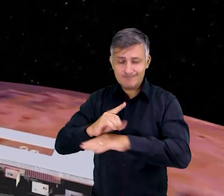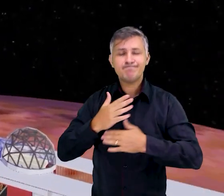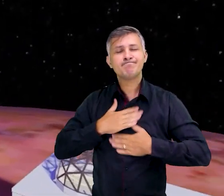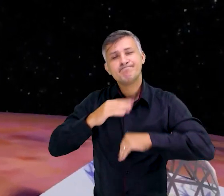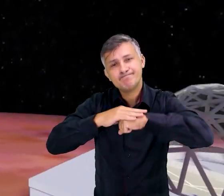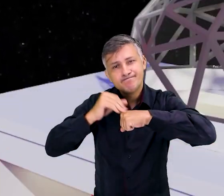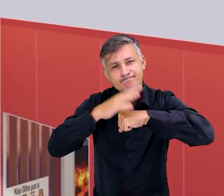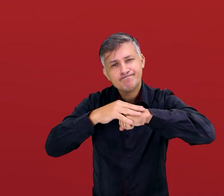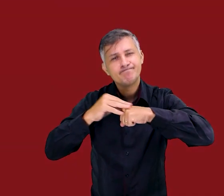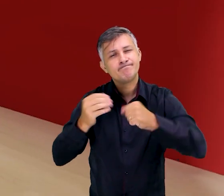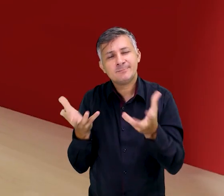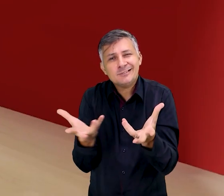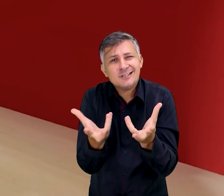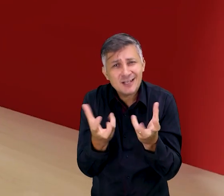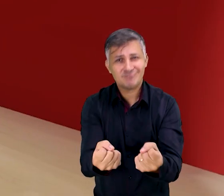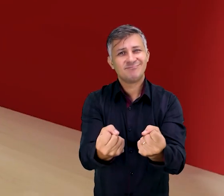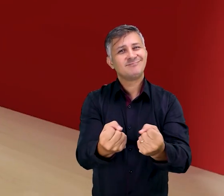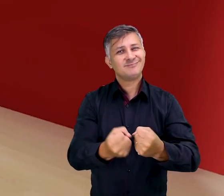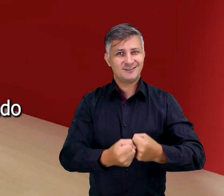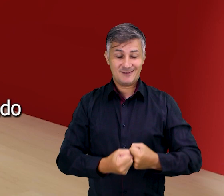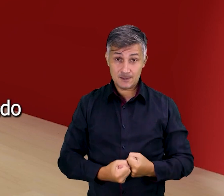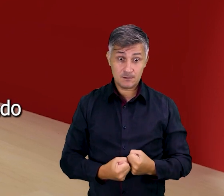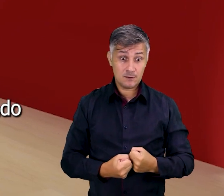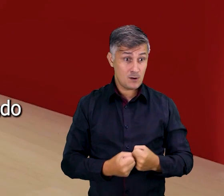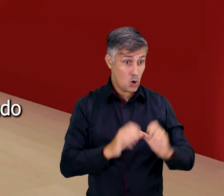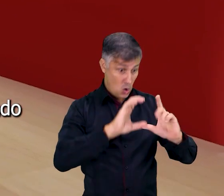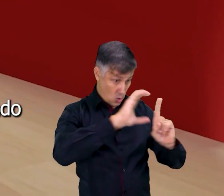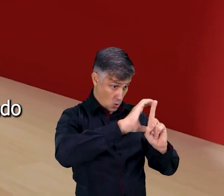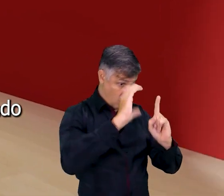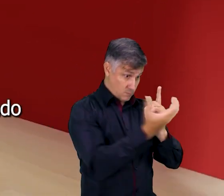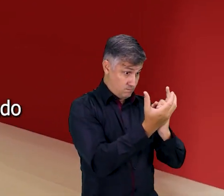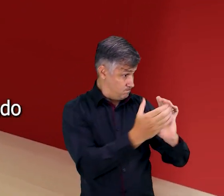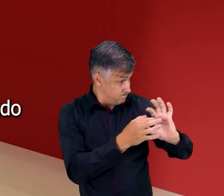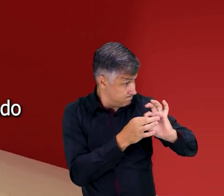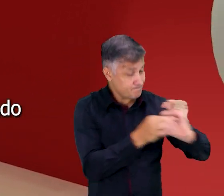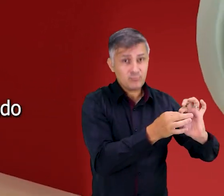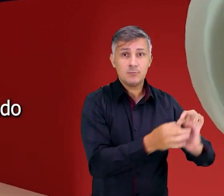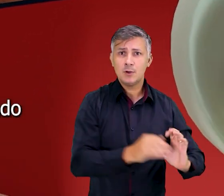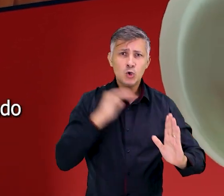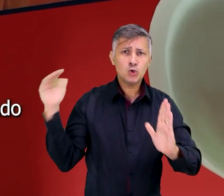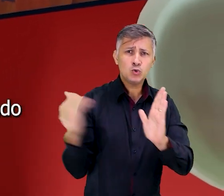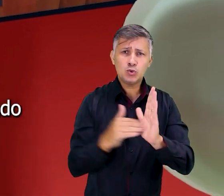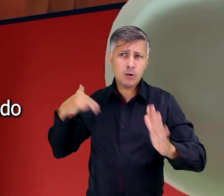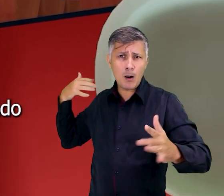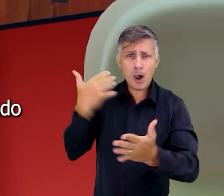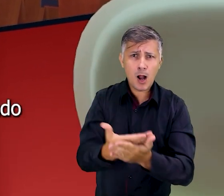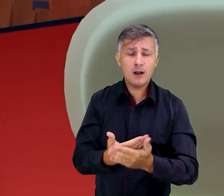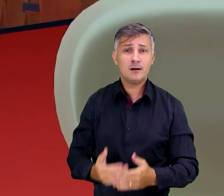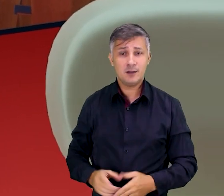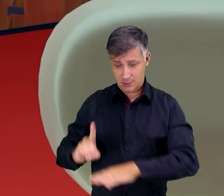é agregador, é acolhedor. Ele constrói comunidades, recebe o legado de tudo o que nos trouxe até